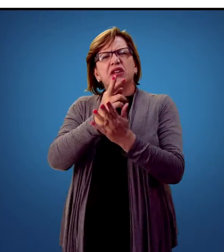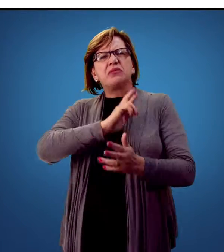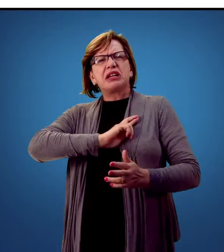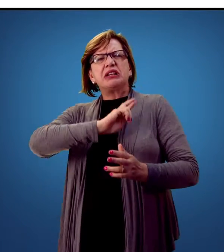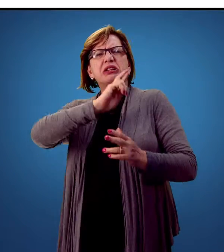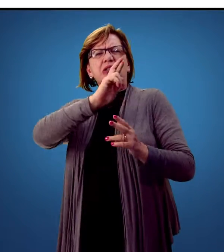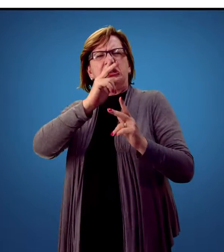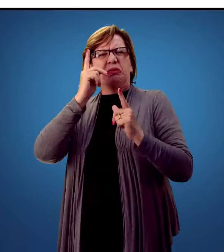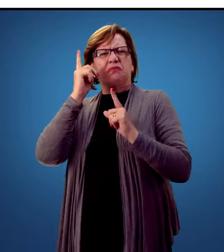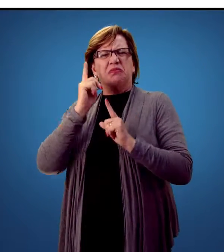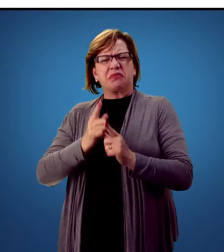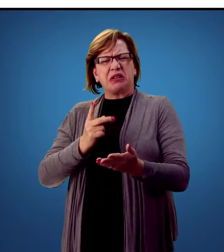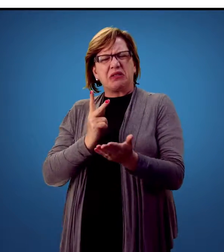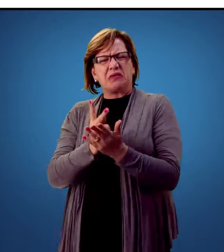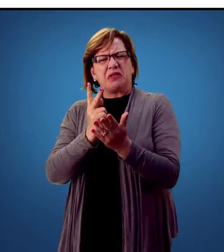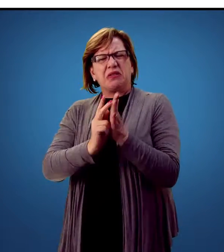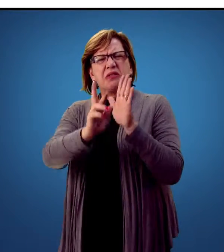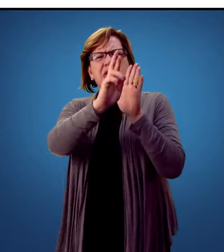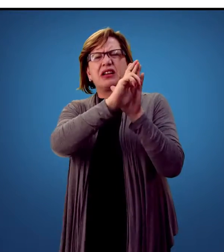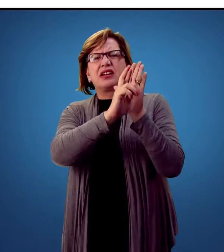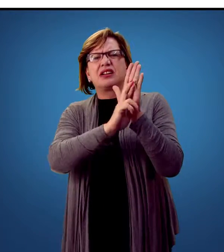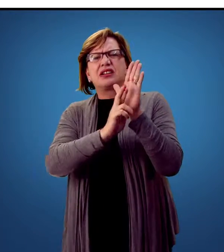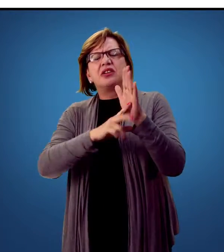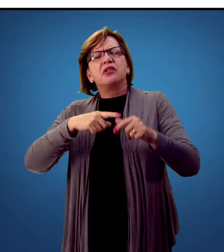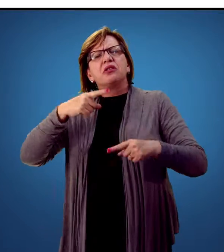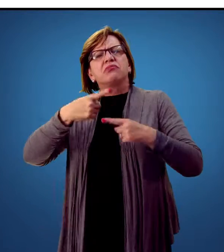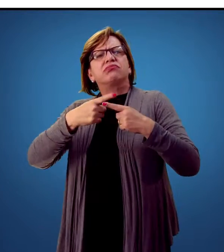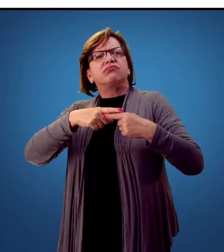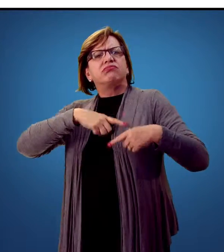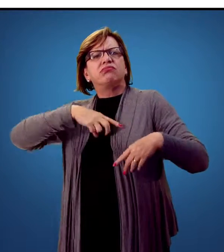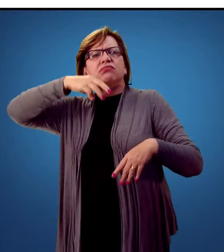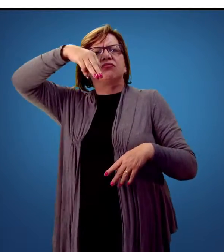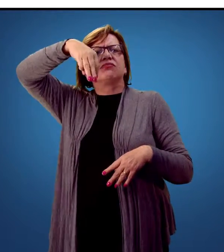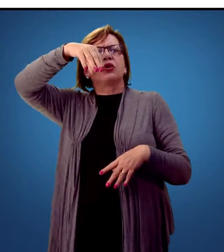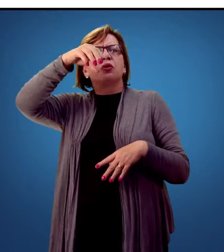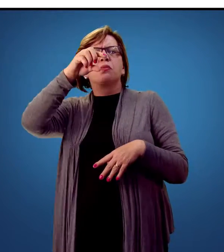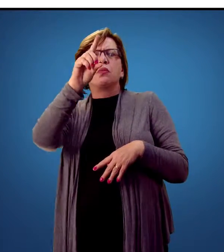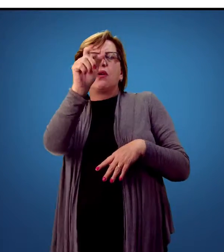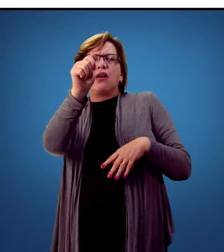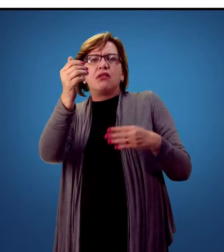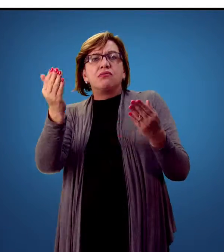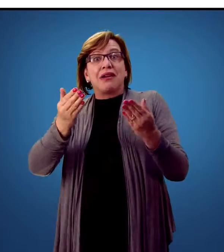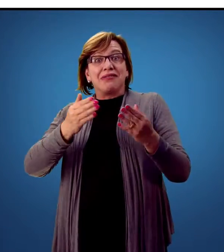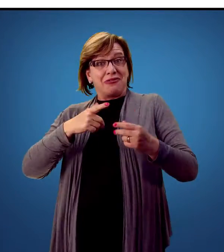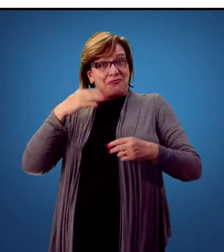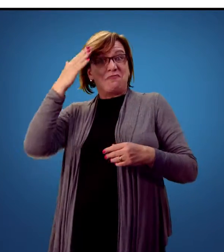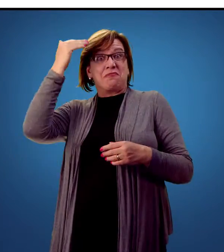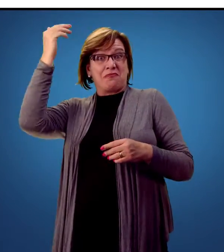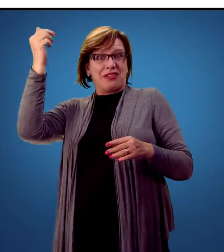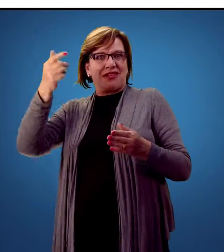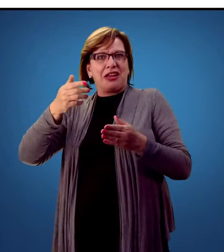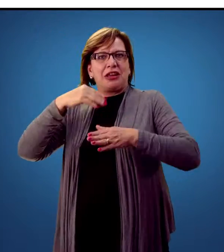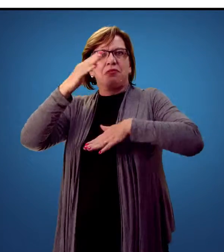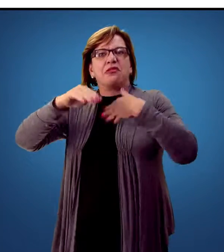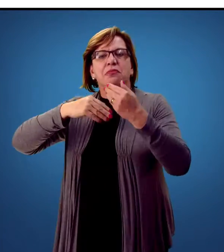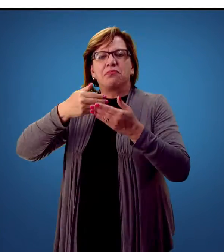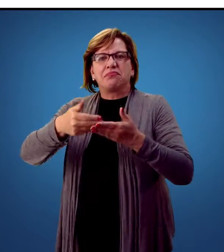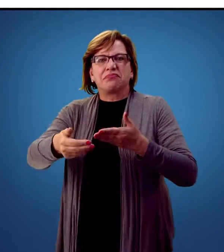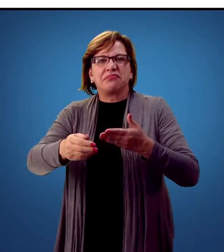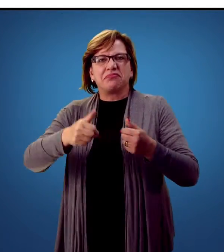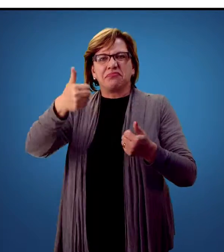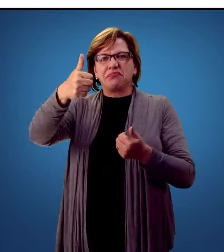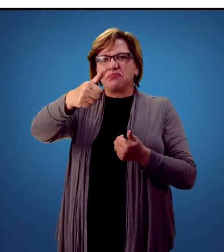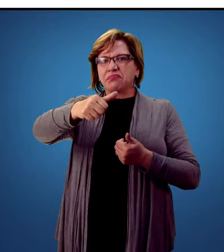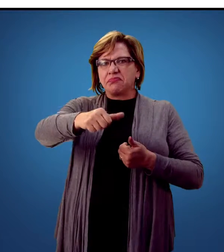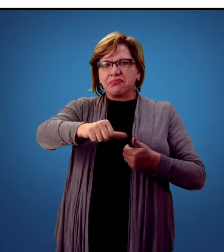desta maneira porque será que existe modas que neste momento fazem sucesso o daee depois ficou antiquada